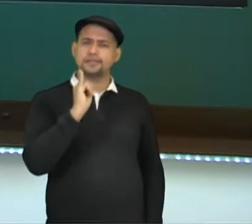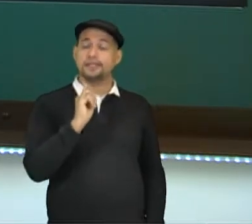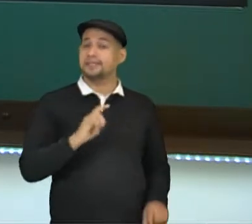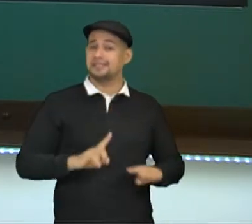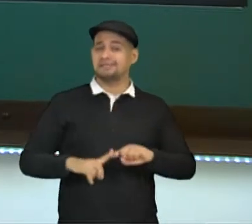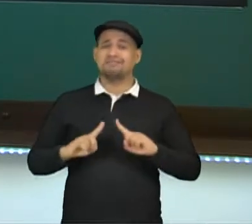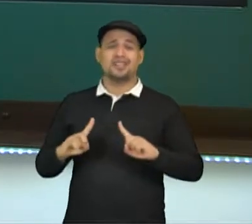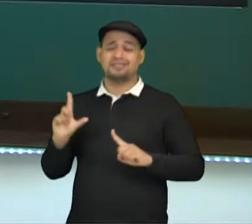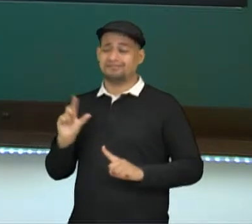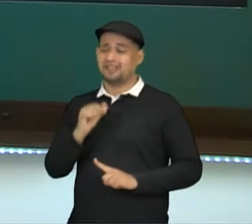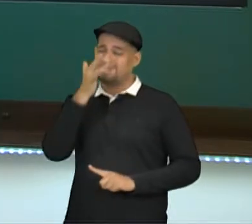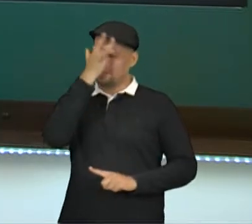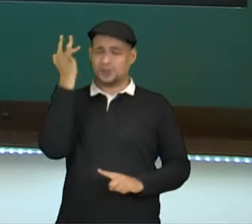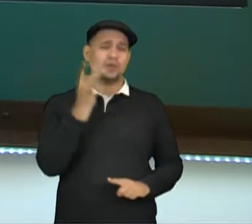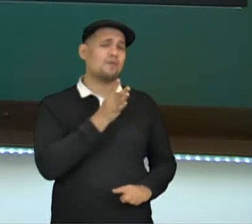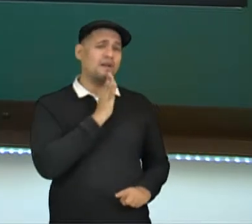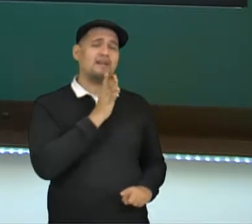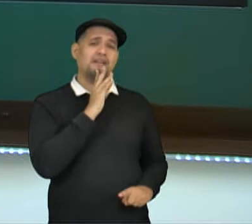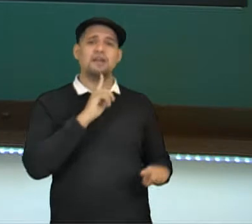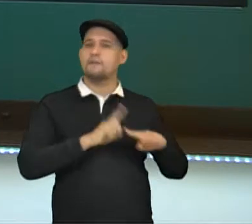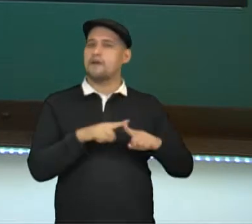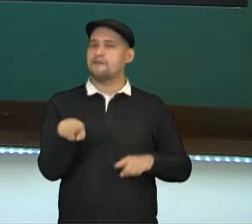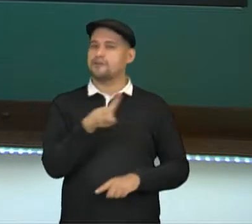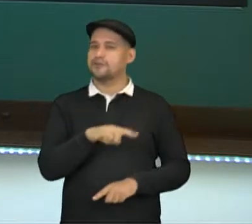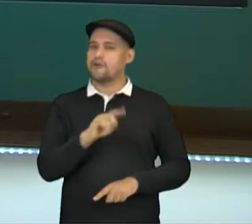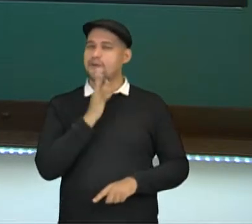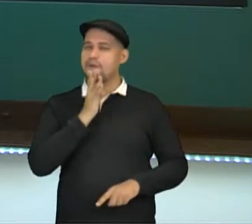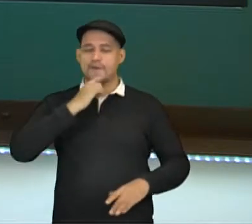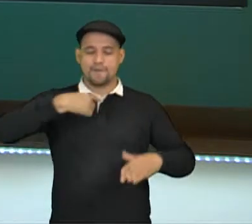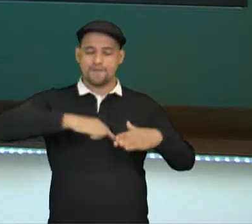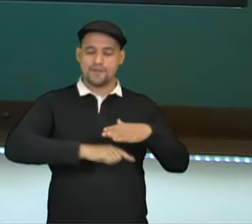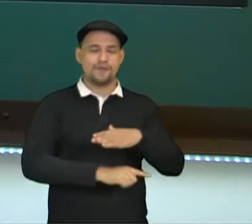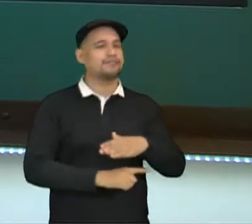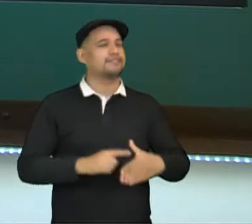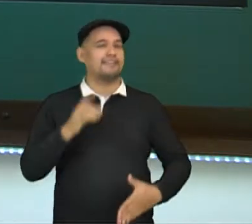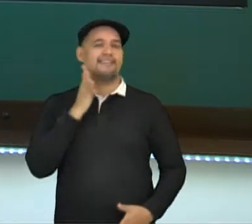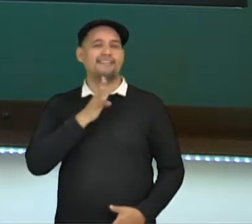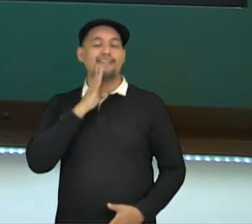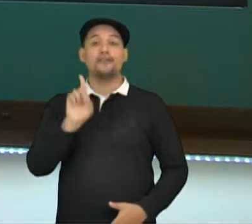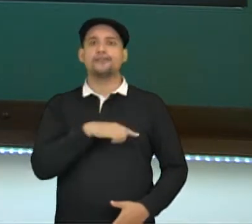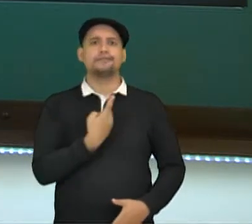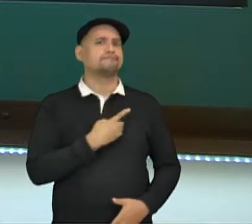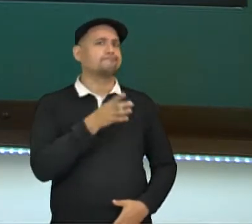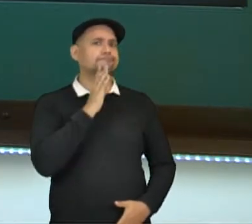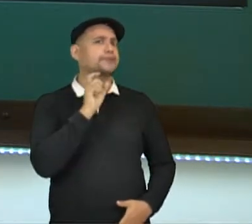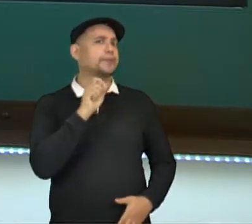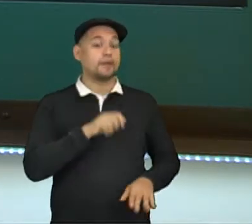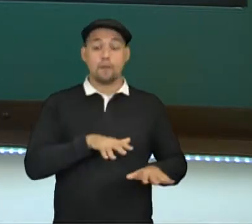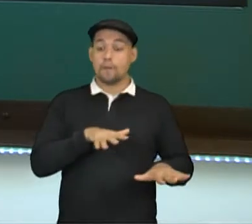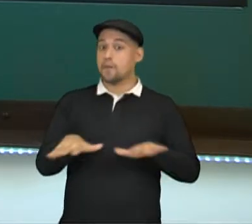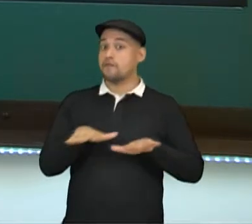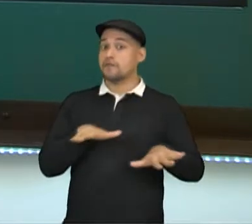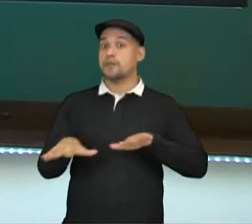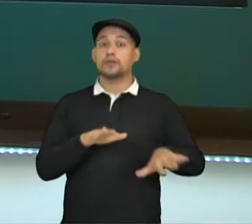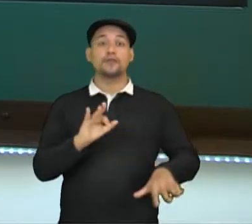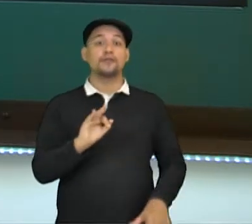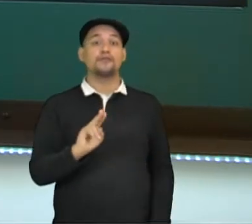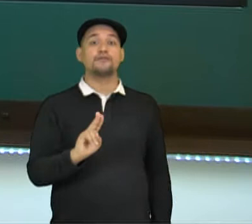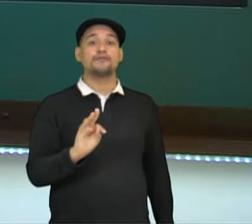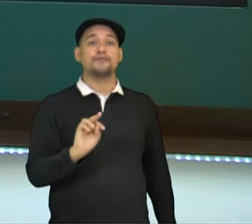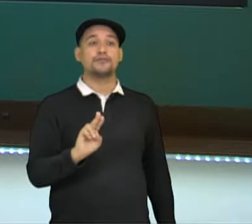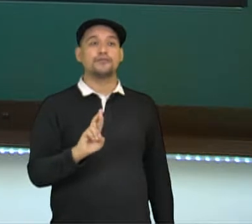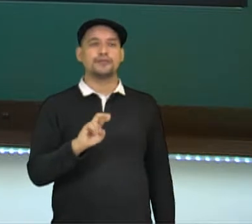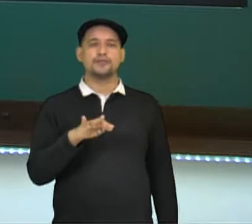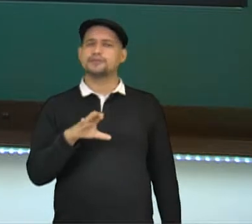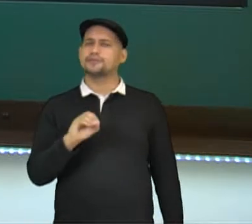gente divulga e comenta e vocês vão conhecer a fundo, que é bem legal. Nós vamos conhecer o movimento futurista. A gente vai conhecer seus elementos. Vamos